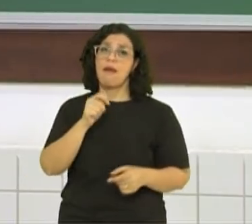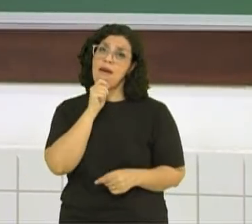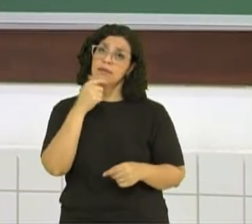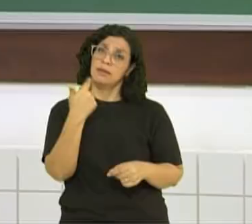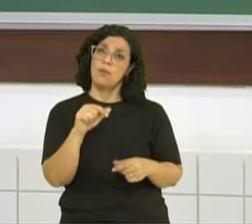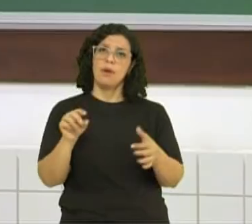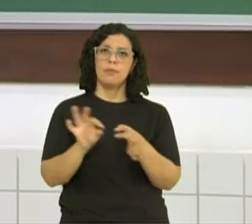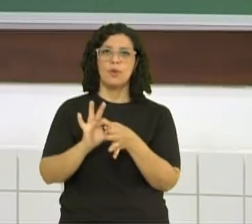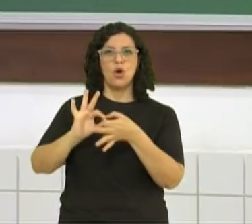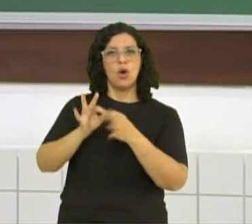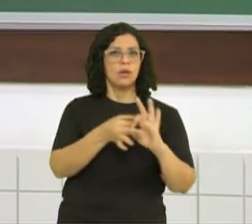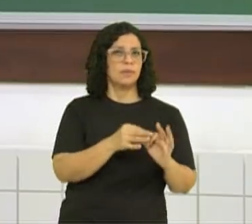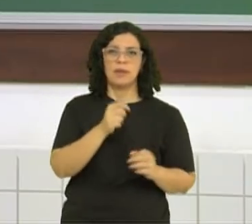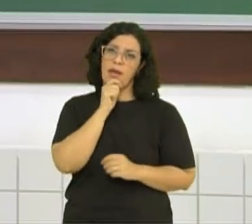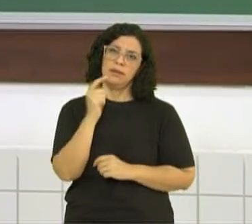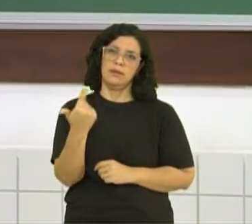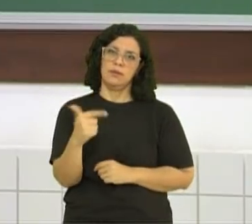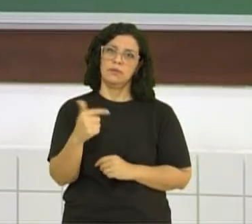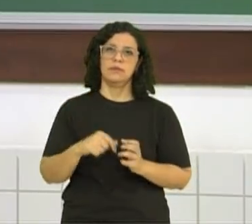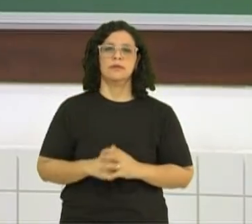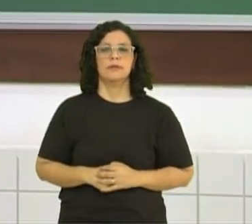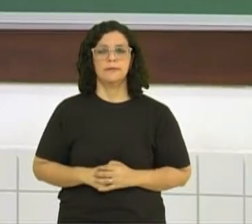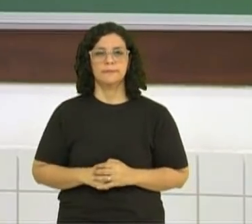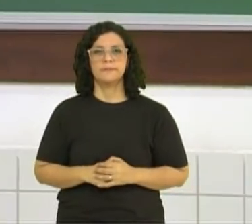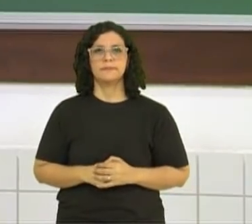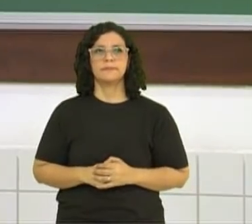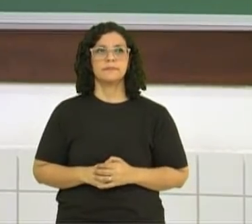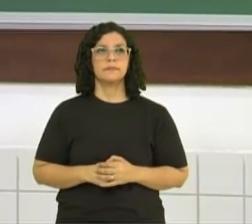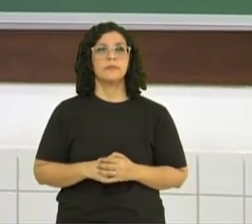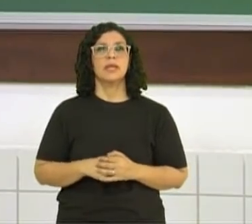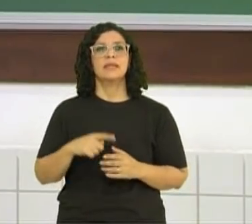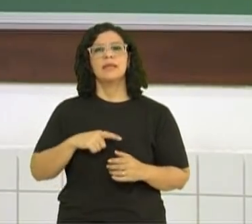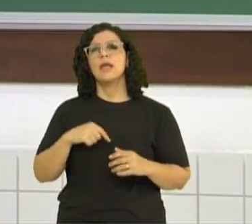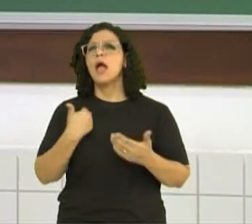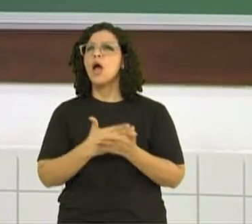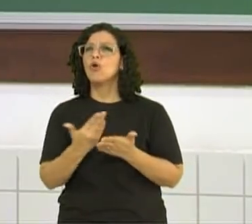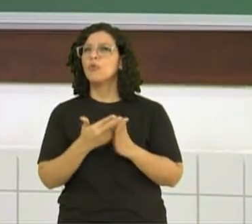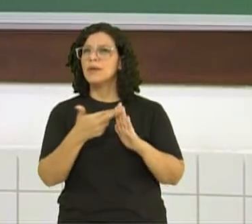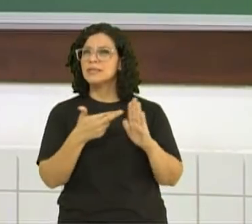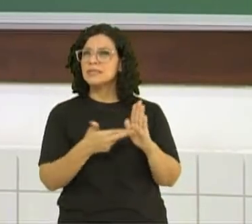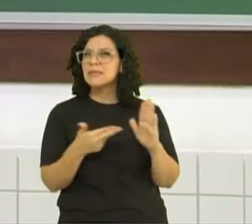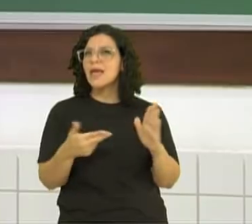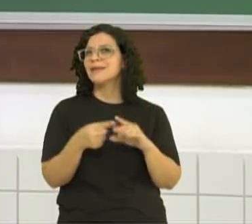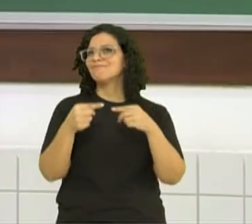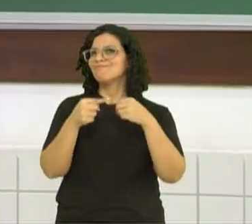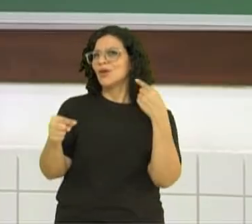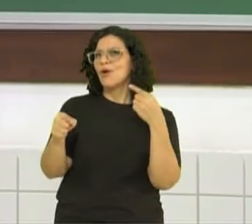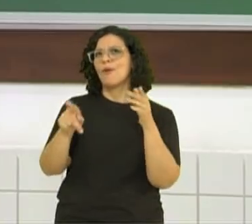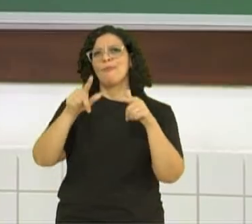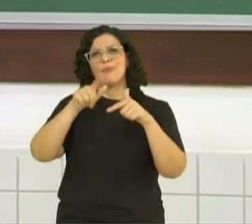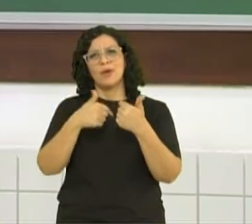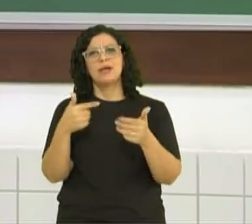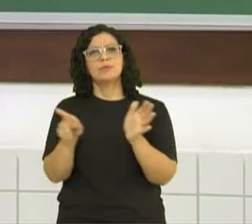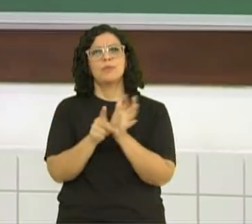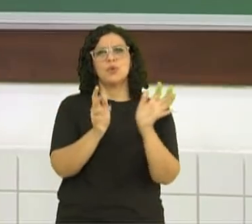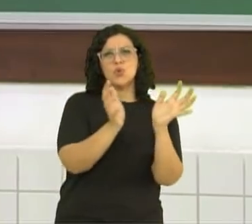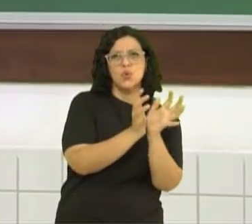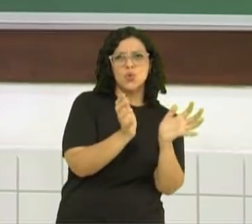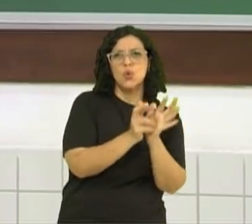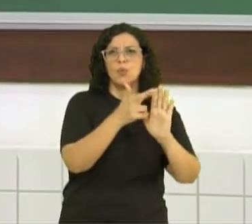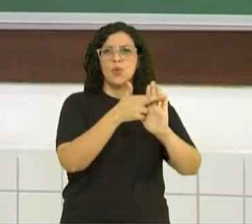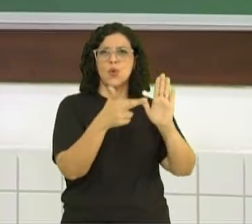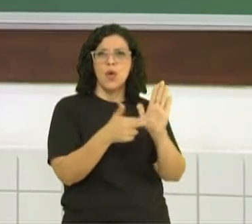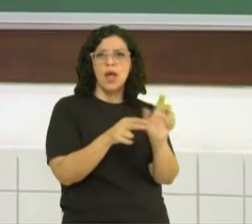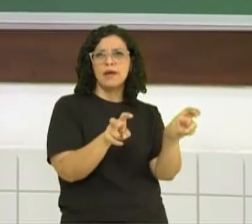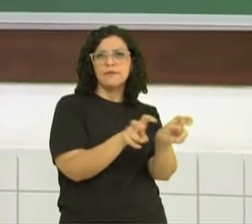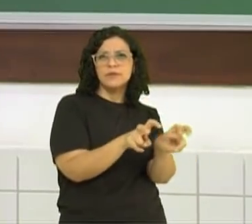modalidade que não está presente dentro dos Jogos Olímpicos. Aí tem uma série de divergências aí entre a entidade que regulamenta